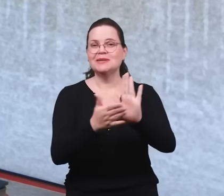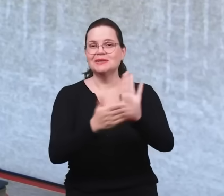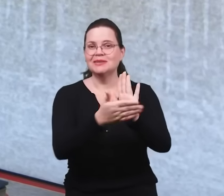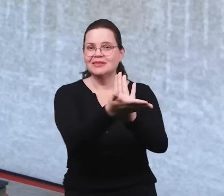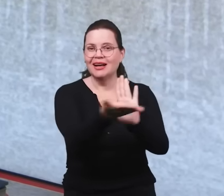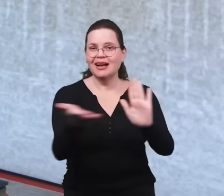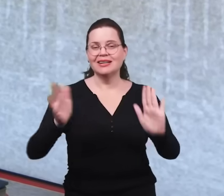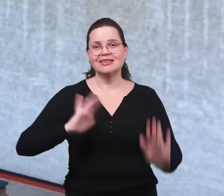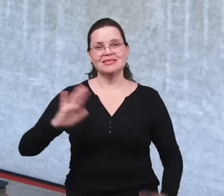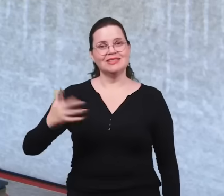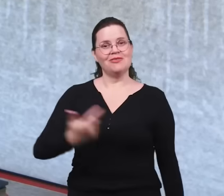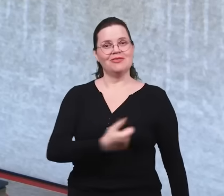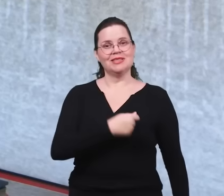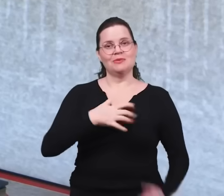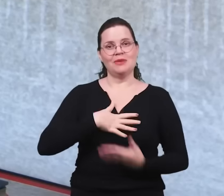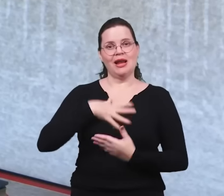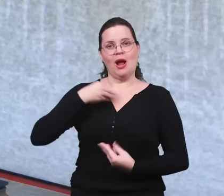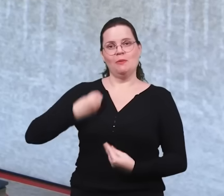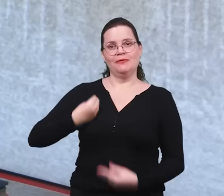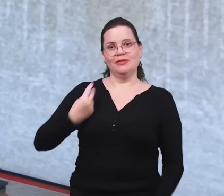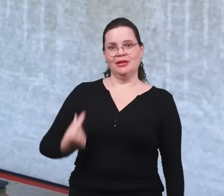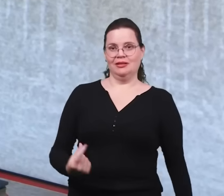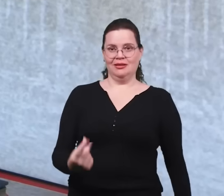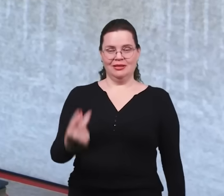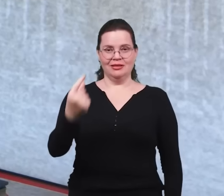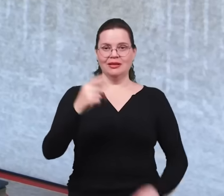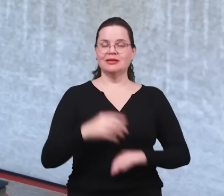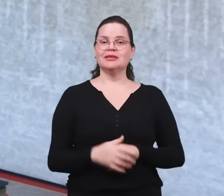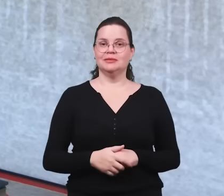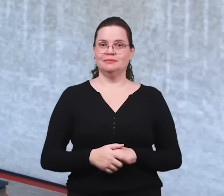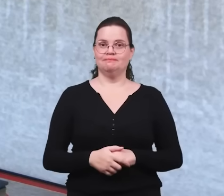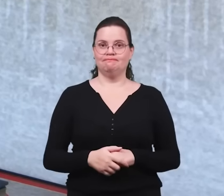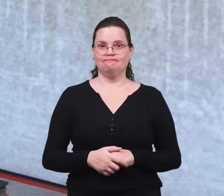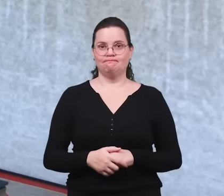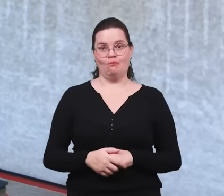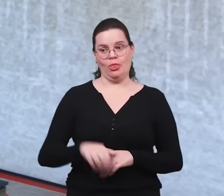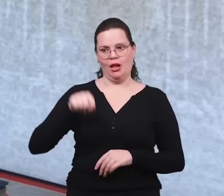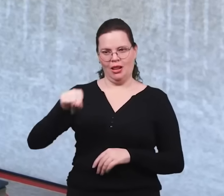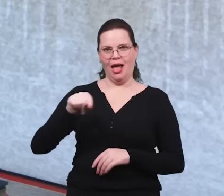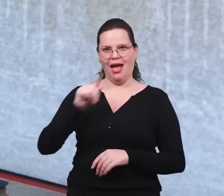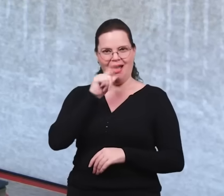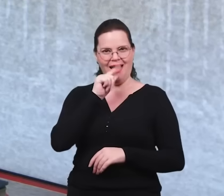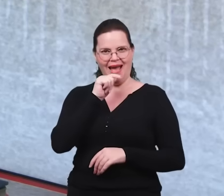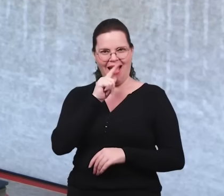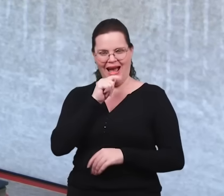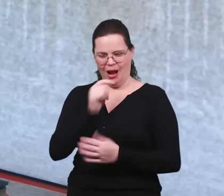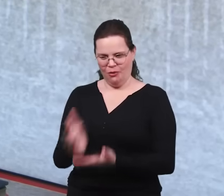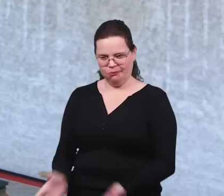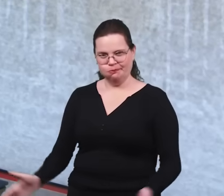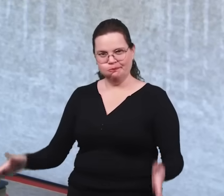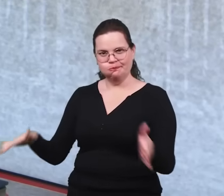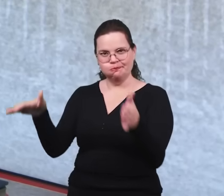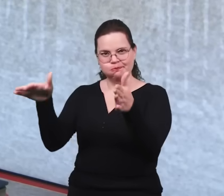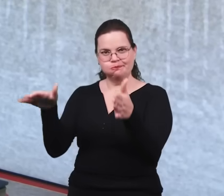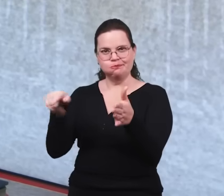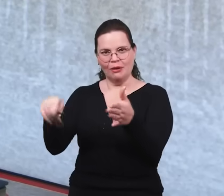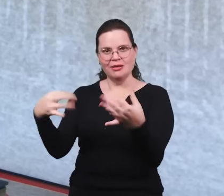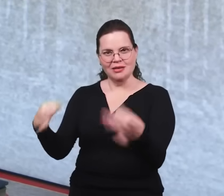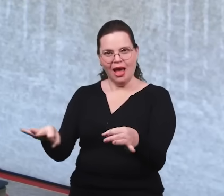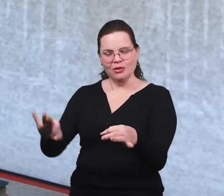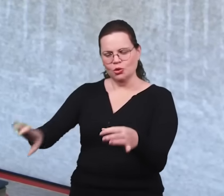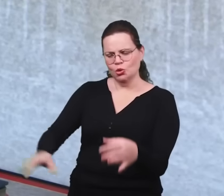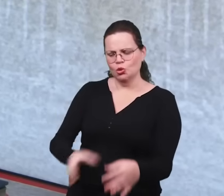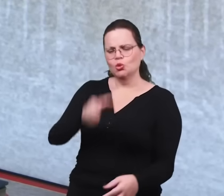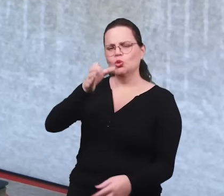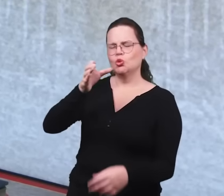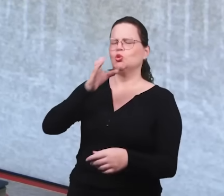alma. Para que aquela água fosse transformada em vinho, foi preciso usar um elemento